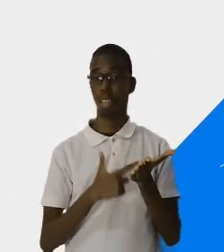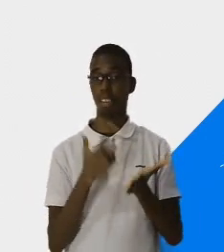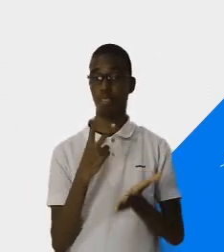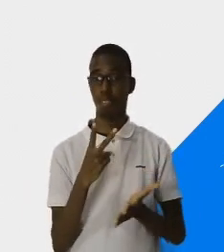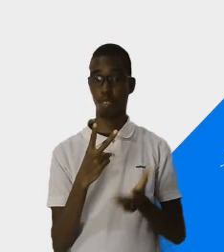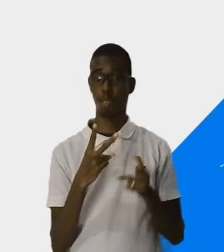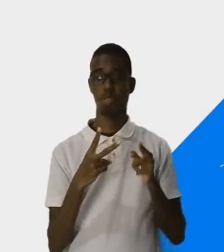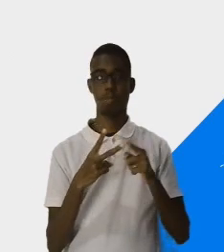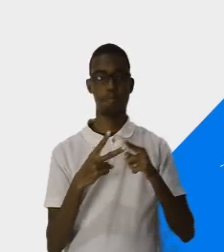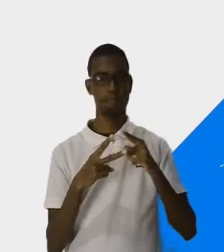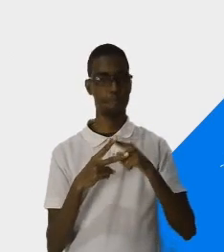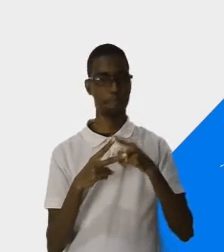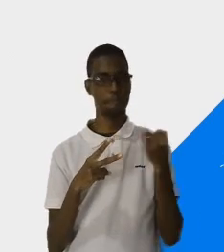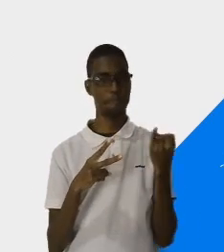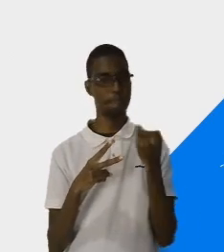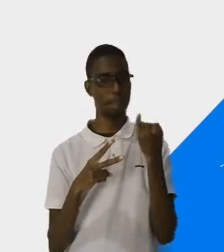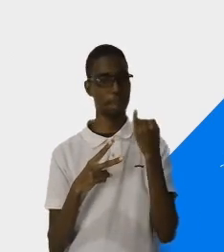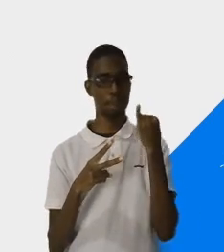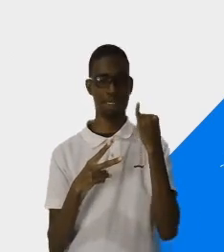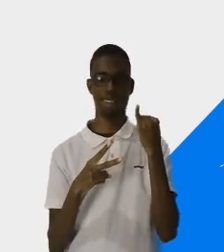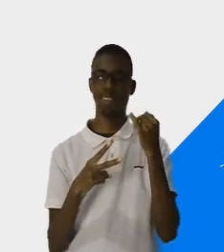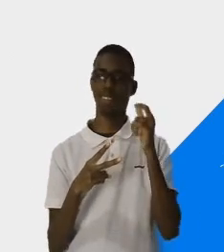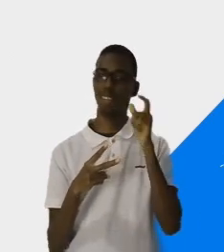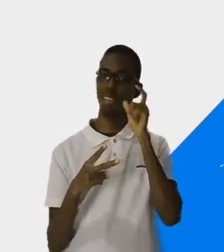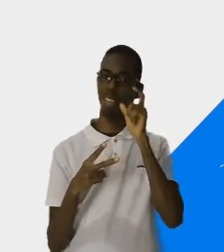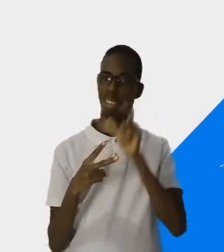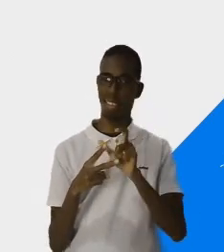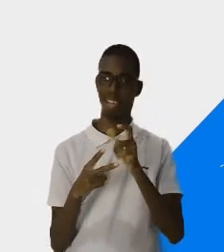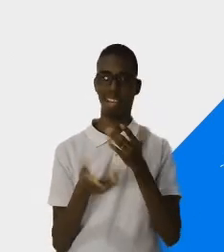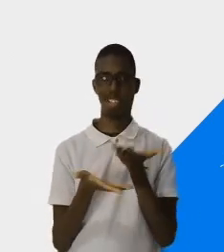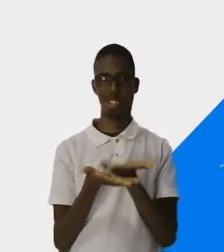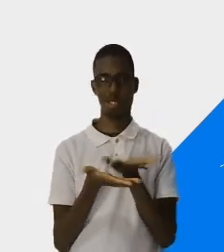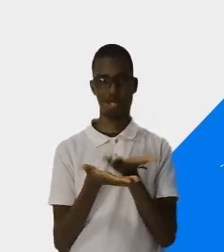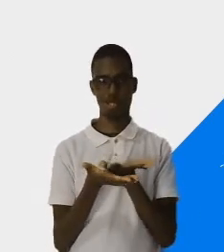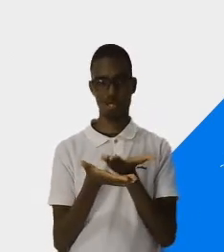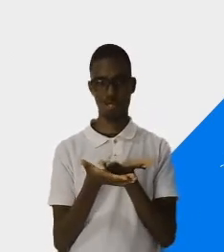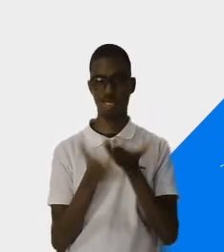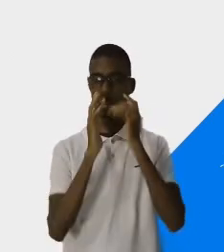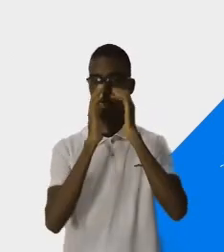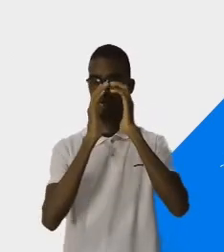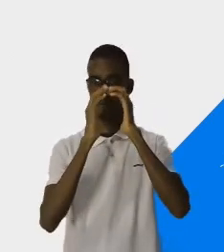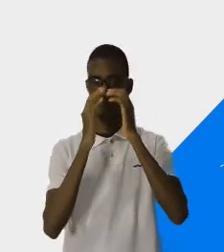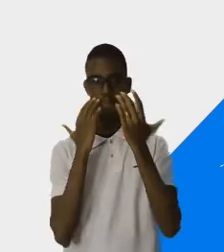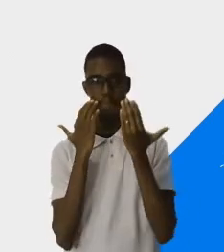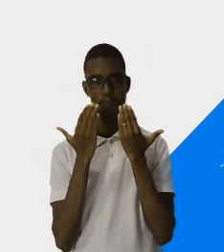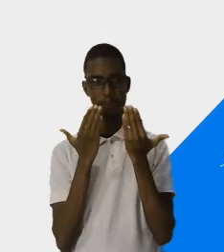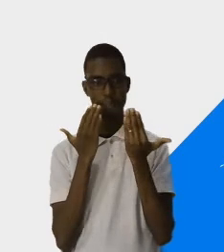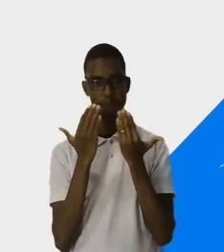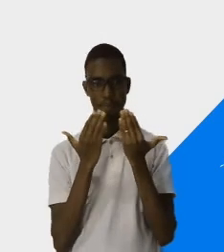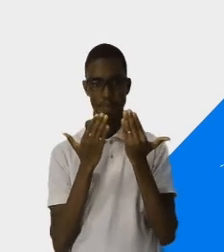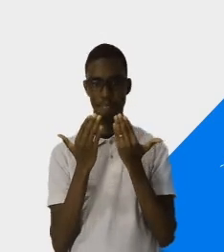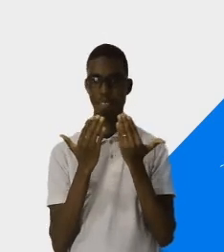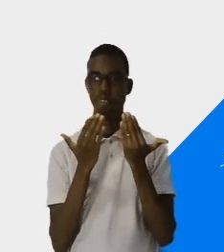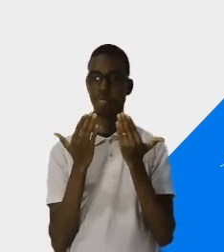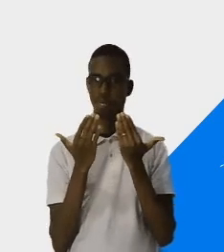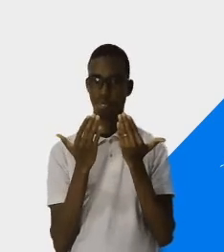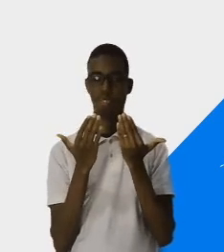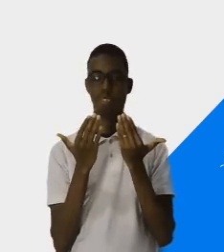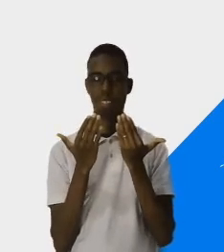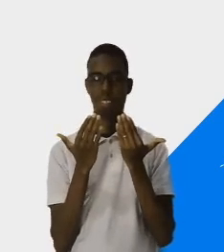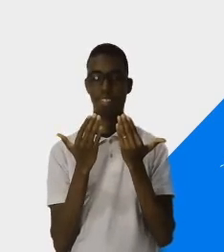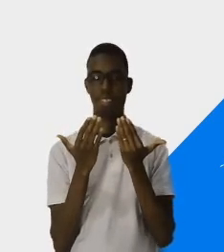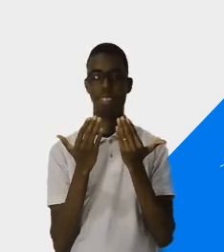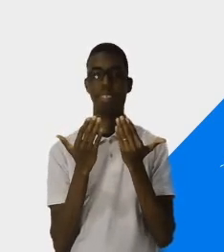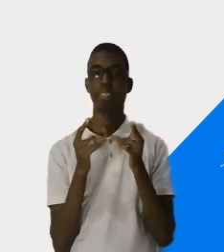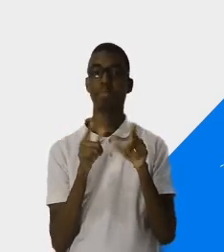tem interesse em estudar um pouquinho de neuropsicologia. Neuropsicologia em Ação, da editora WAC, e a